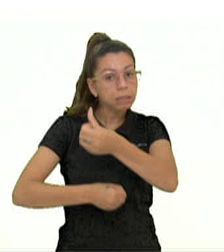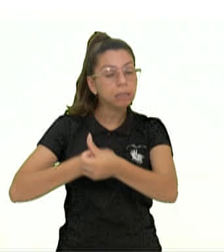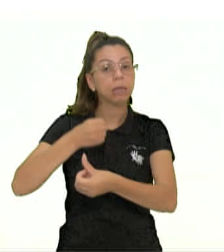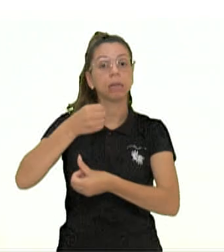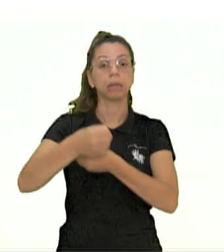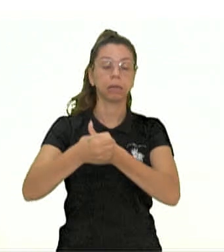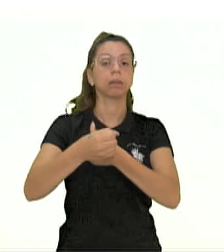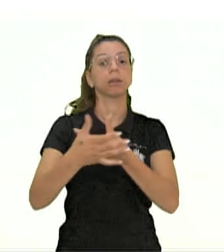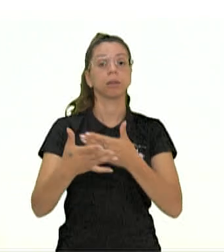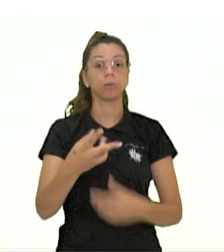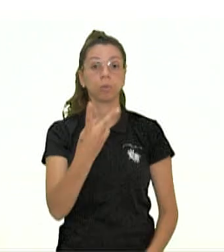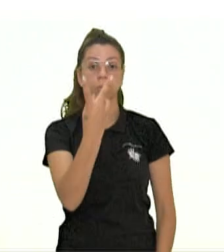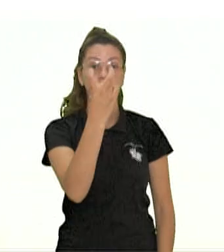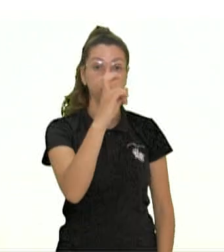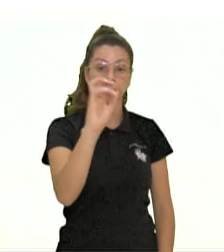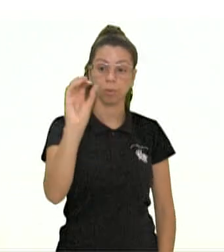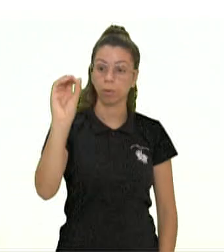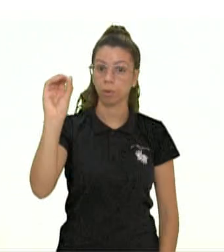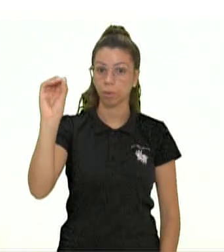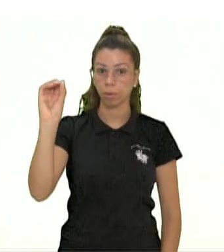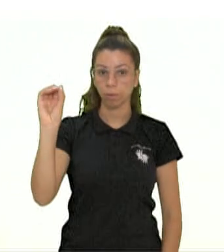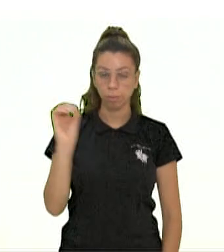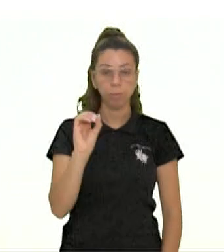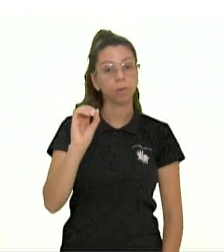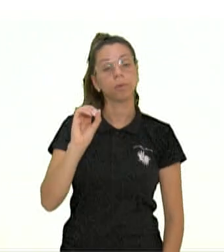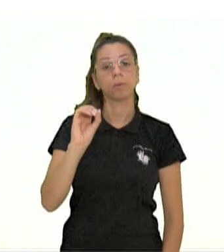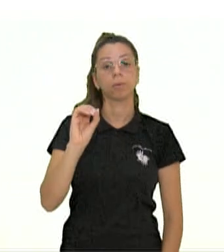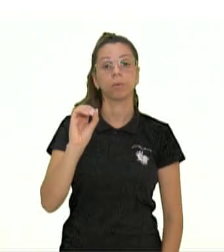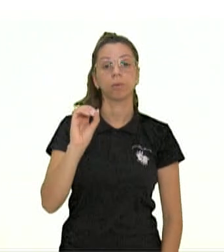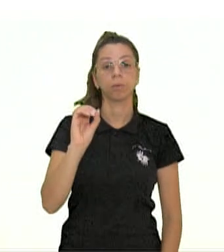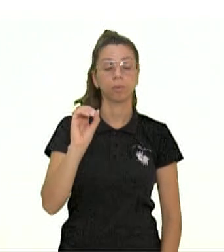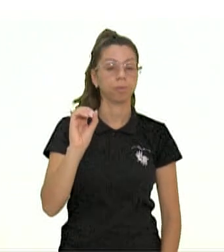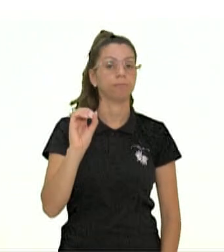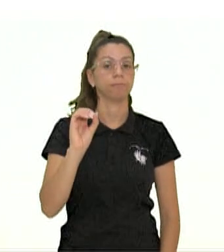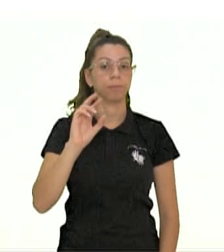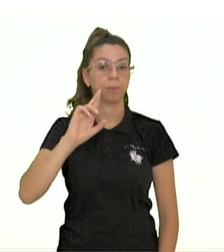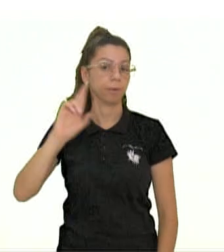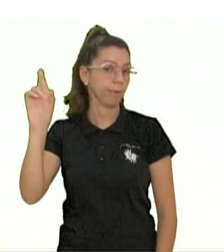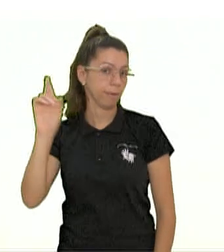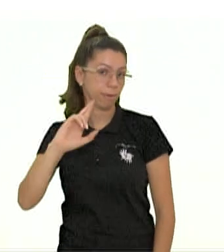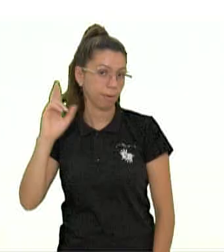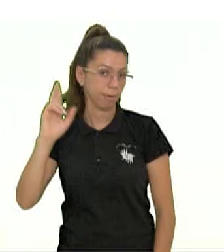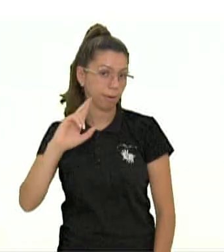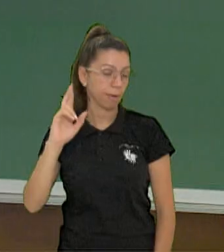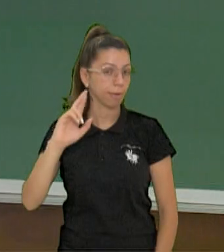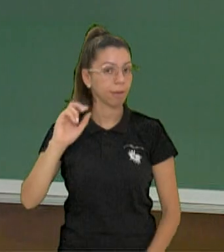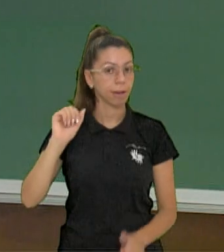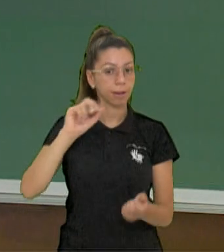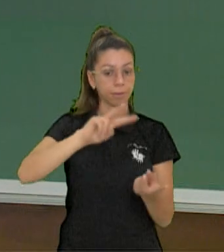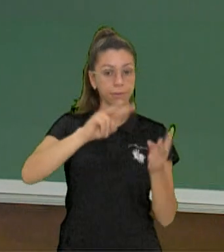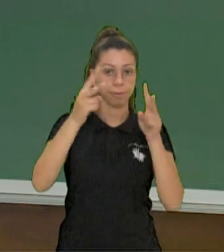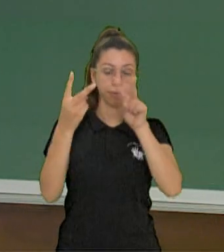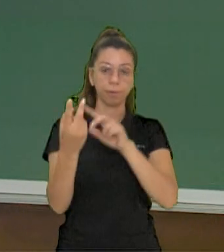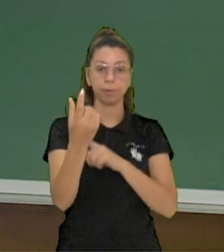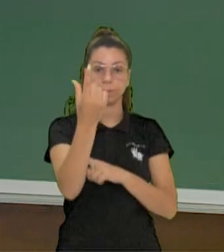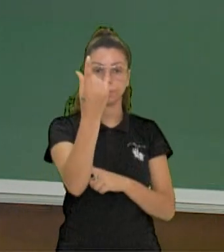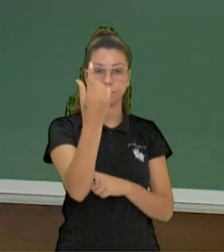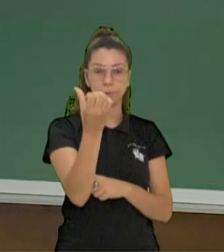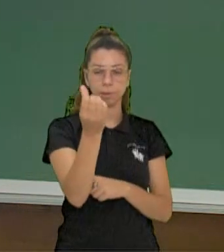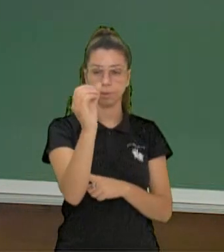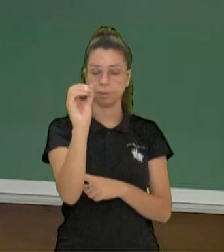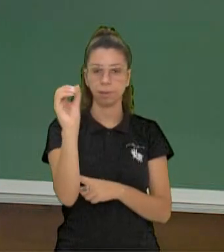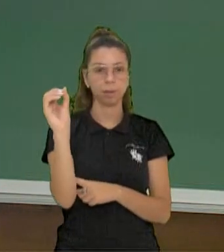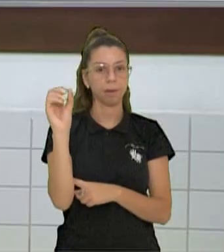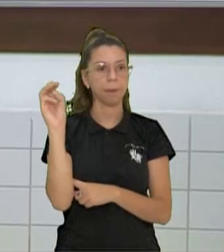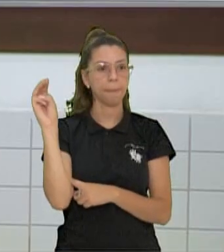um capital de R$ 2.500 vai produzir um montante de 160 mil, né? Olha